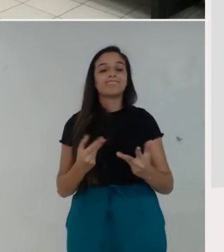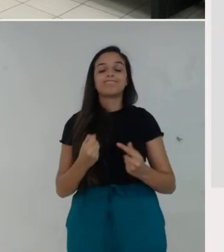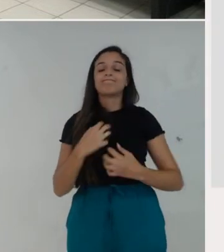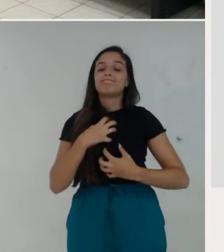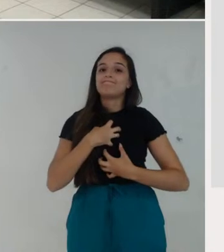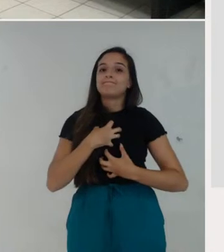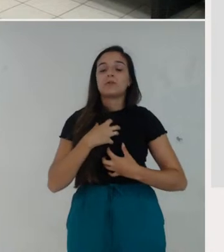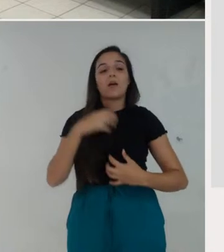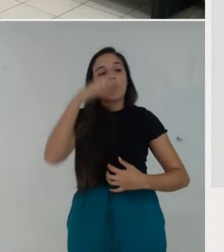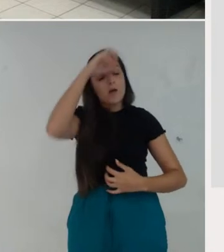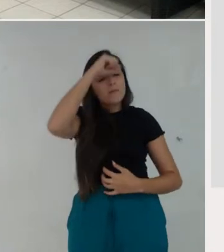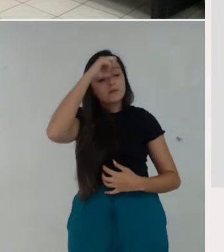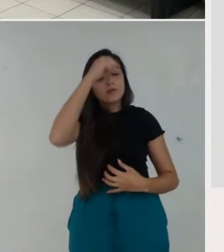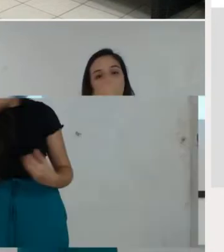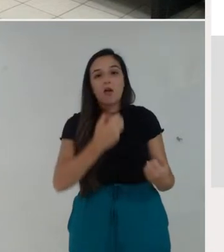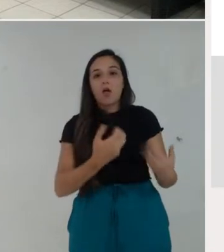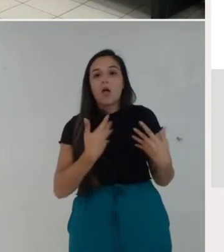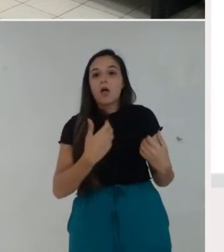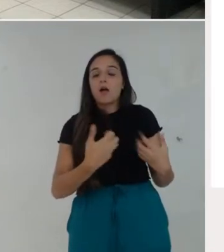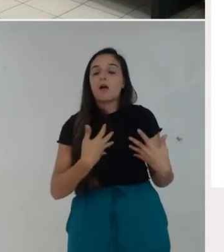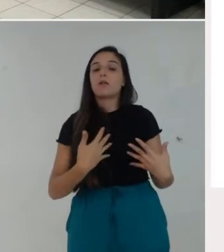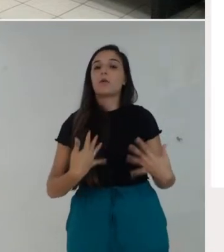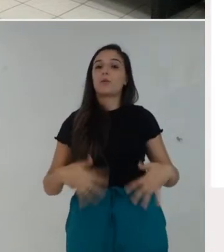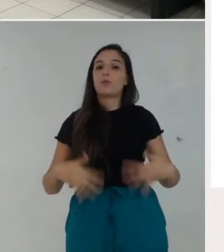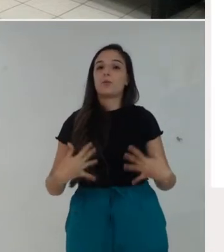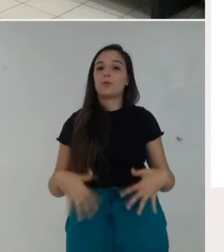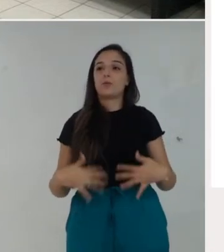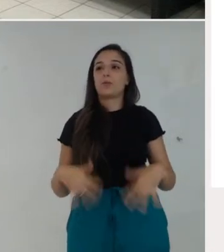Aprendi muitíssimo com ela.